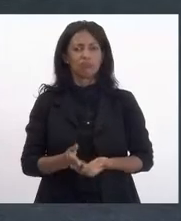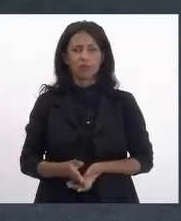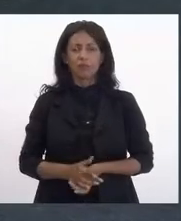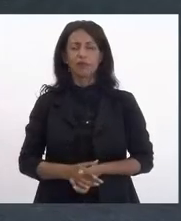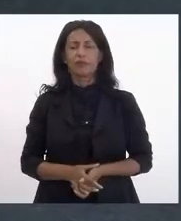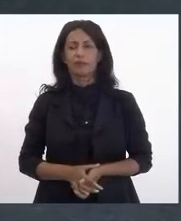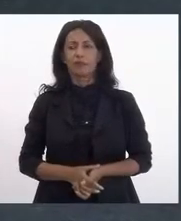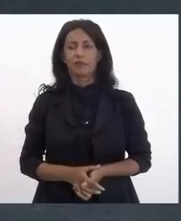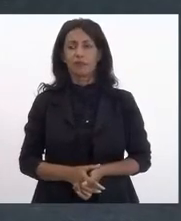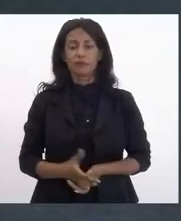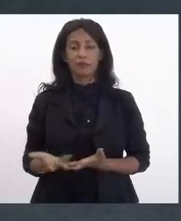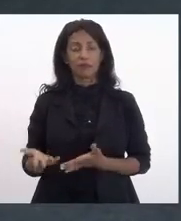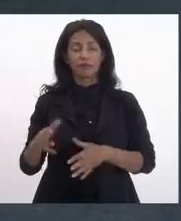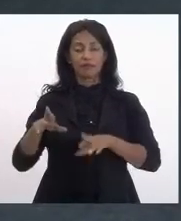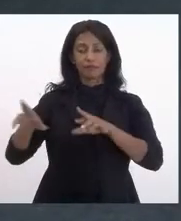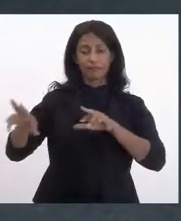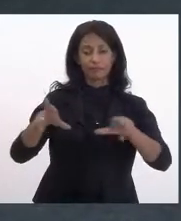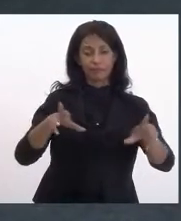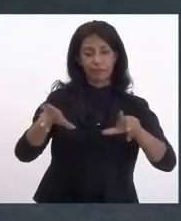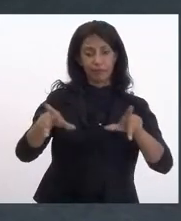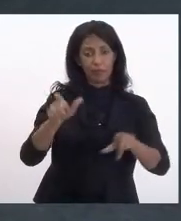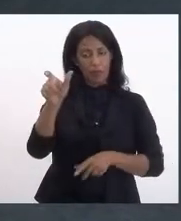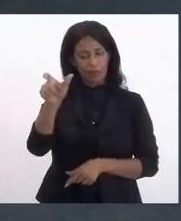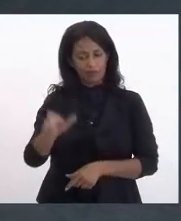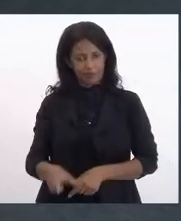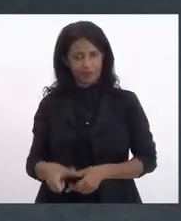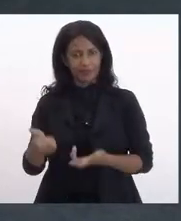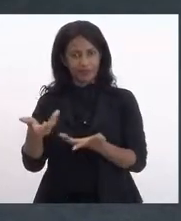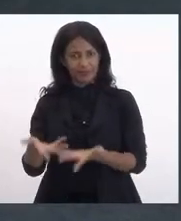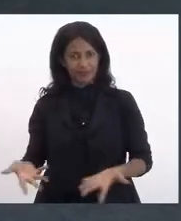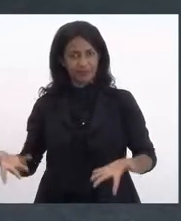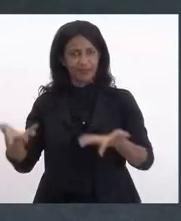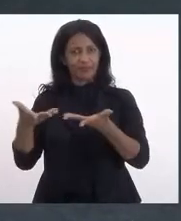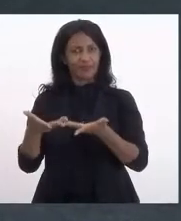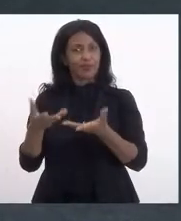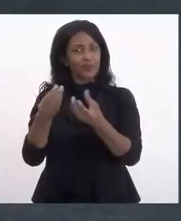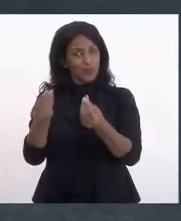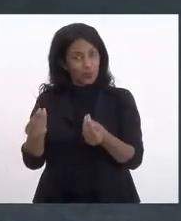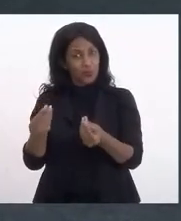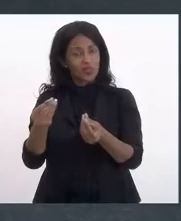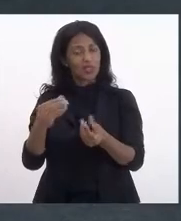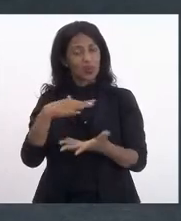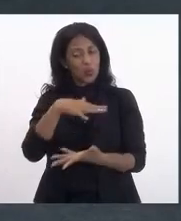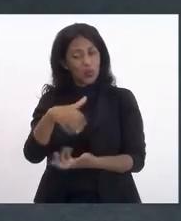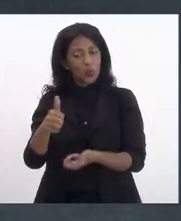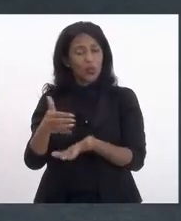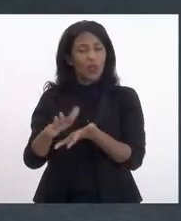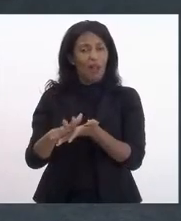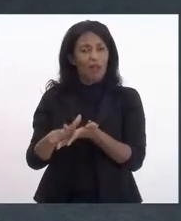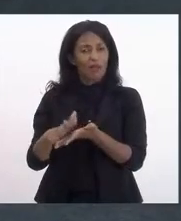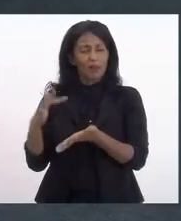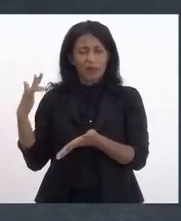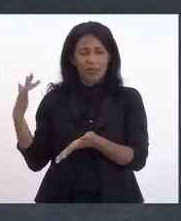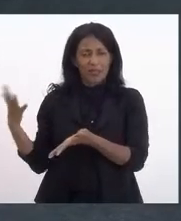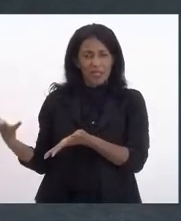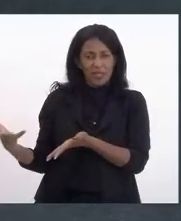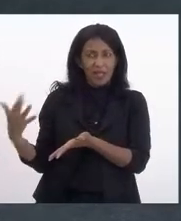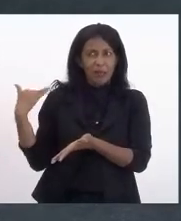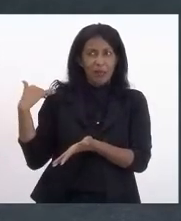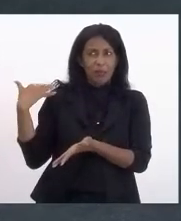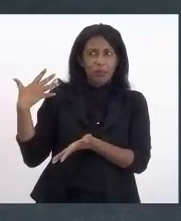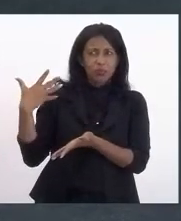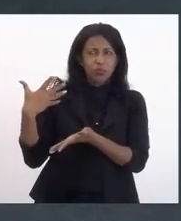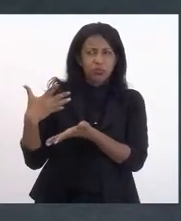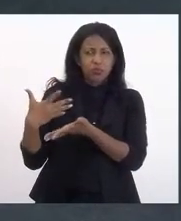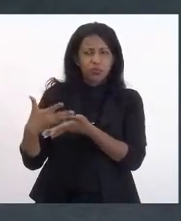e entre essas pessoas homenageadas, muitas do mundo do samba, que resgatam a memória,